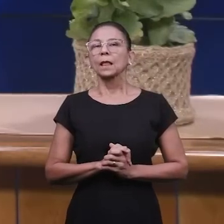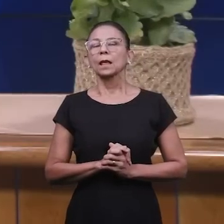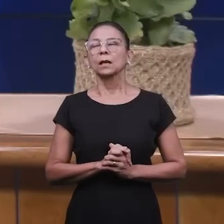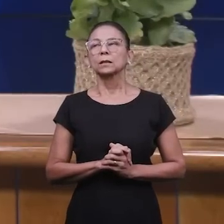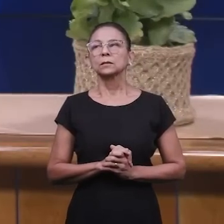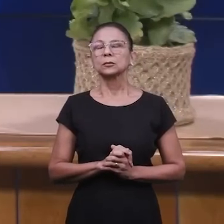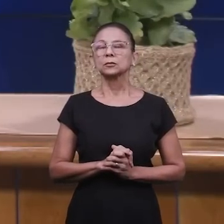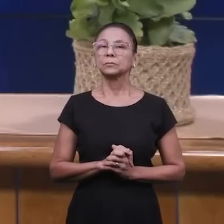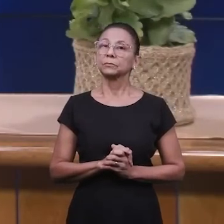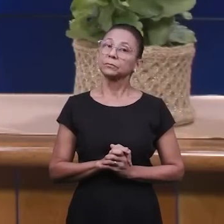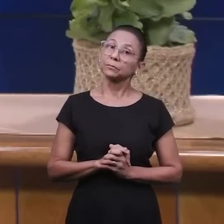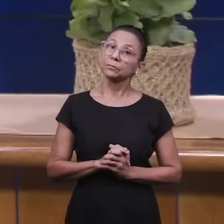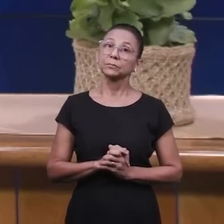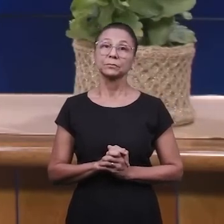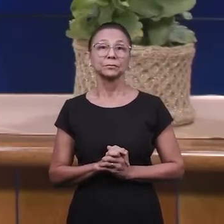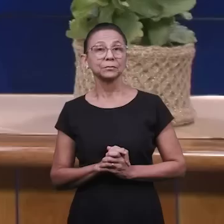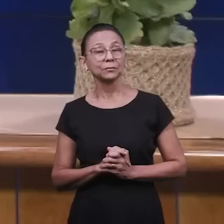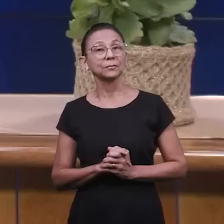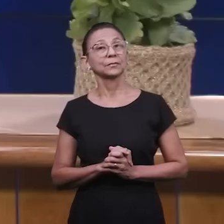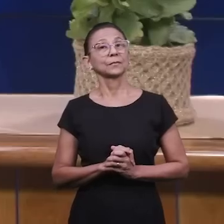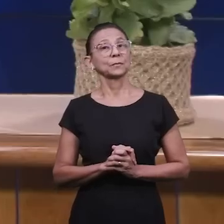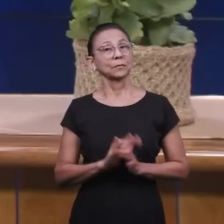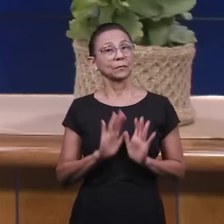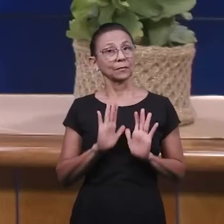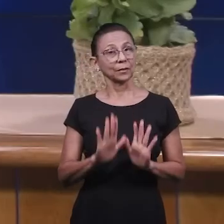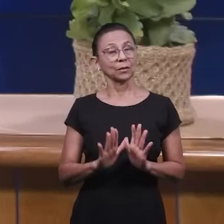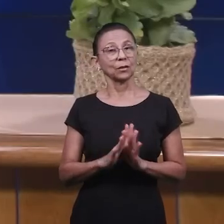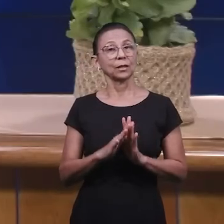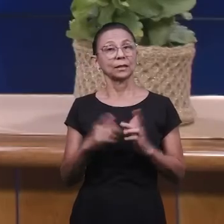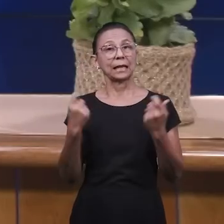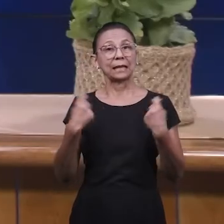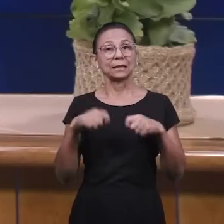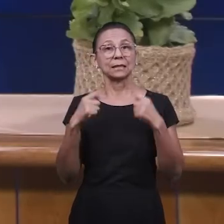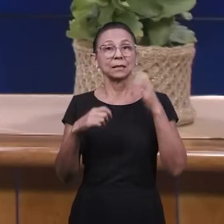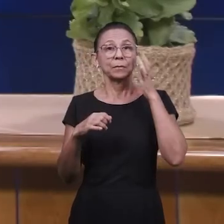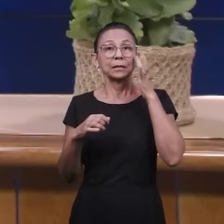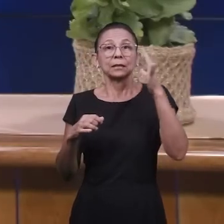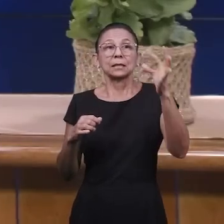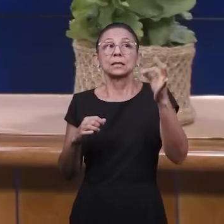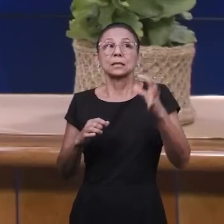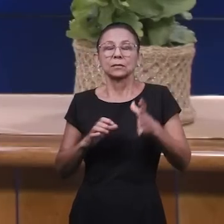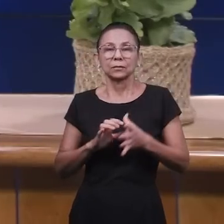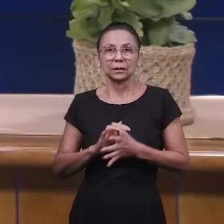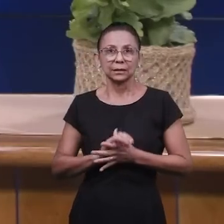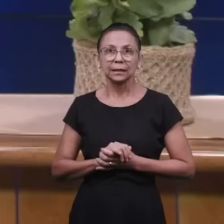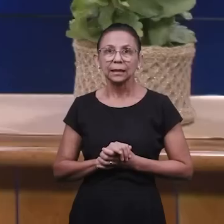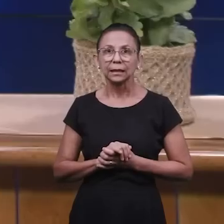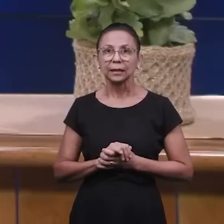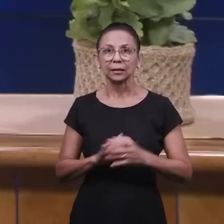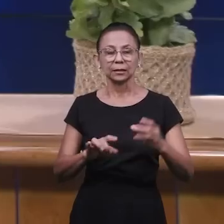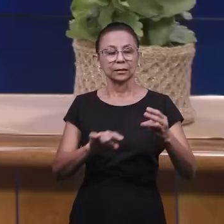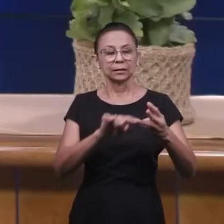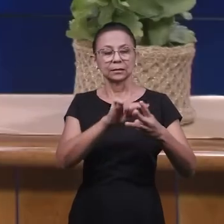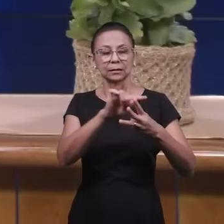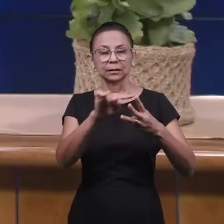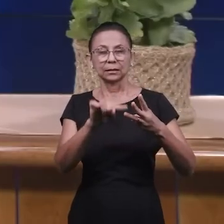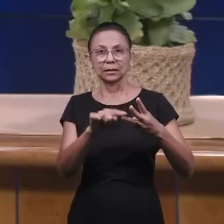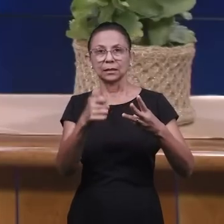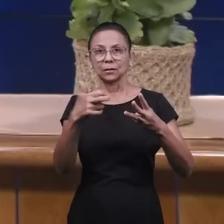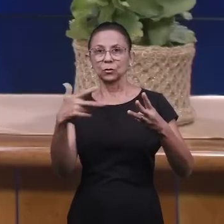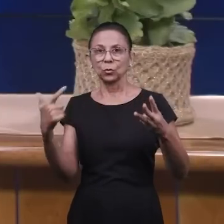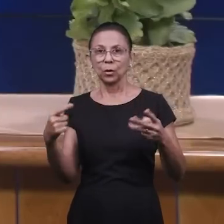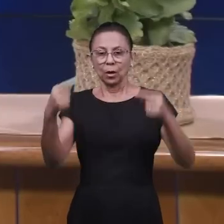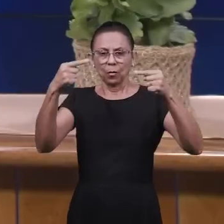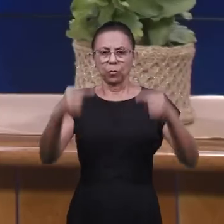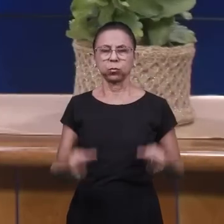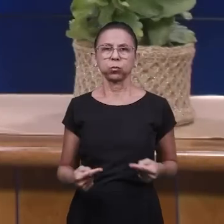vez salvo, a palavra de Deus em Efésios diz, pela graça sois salvos, mediante a fé, isso não